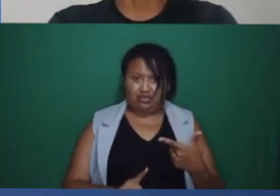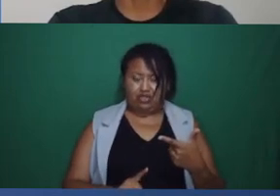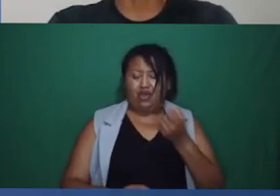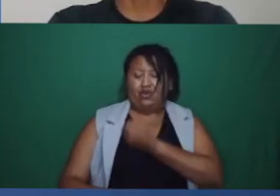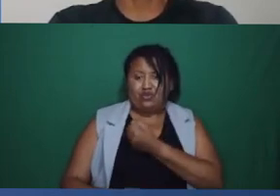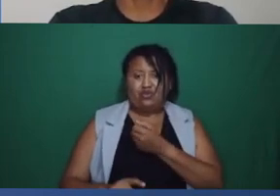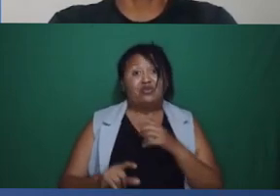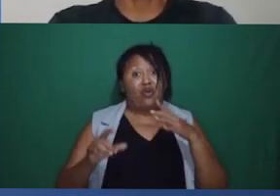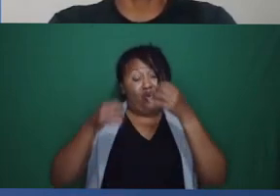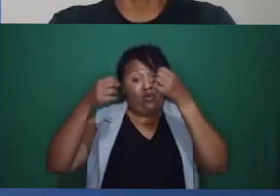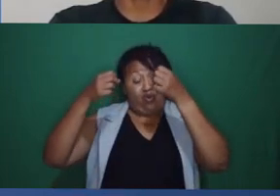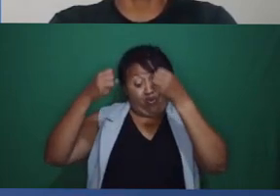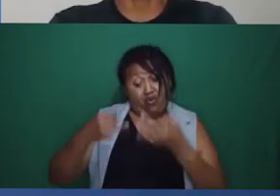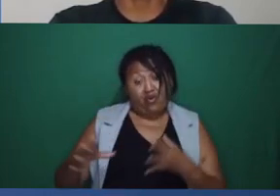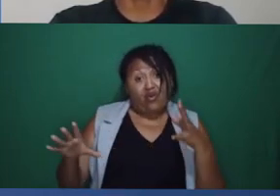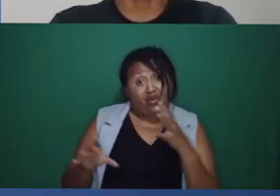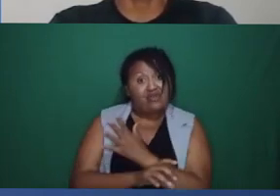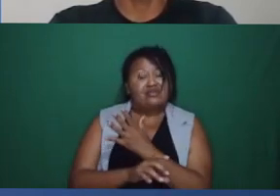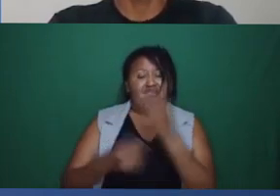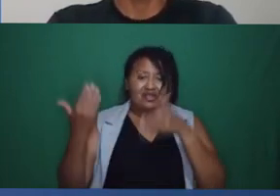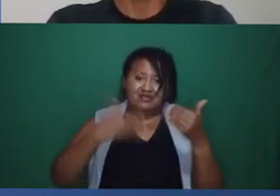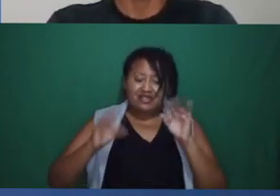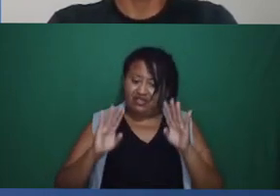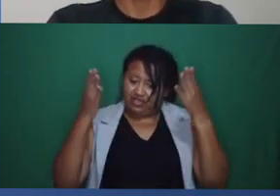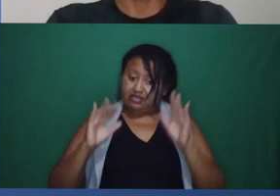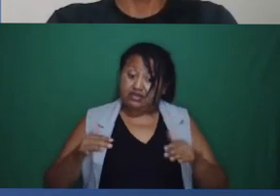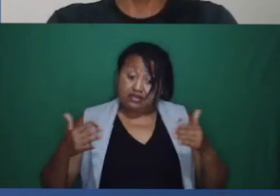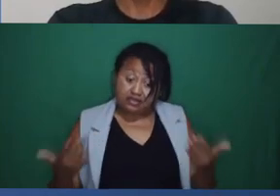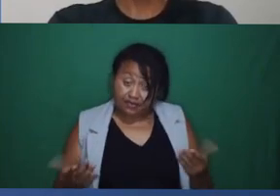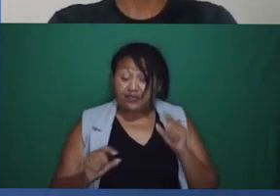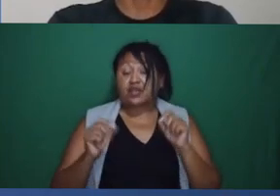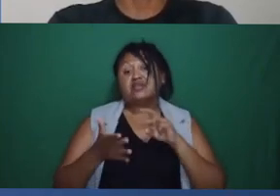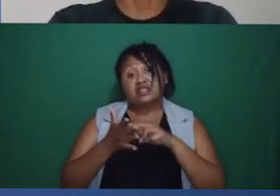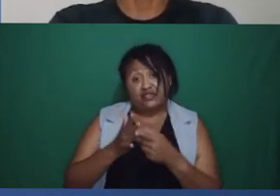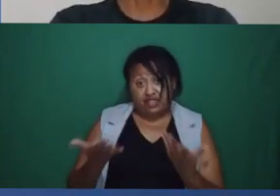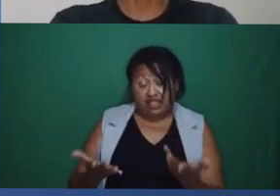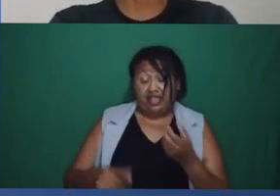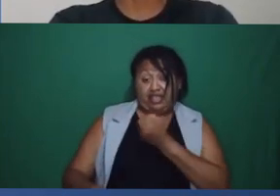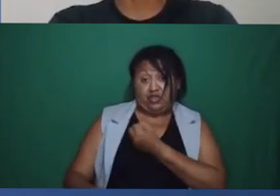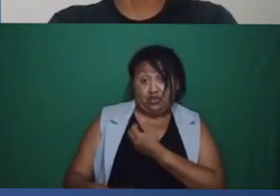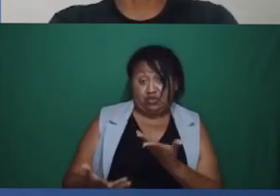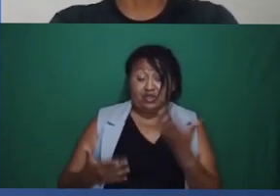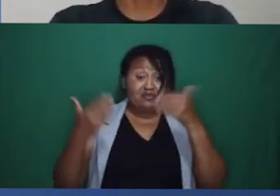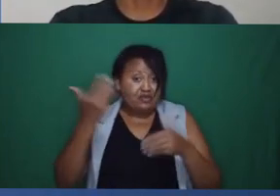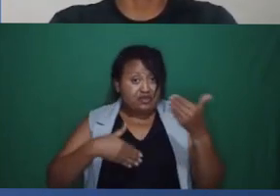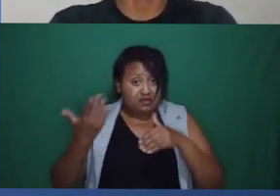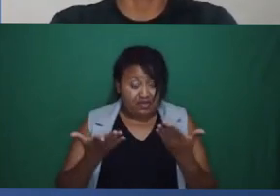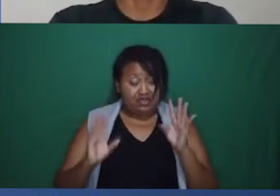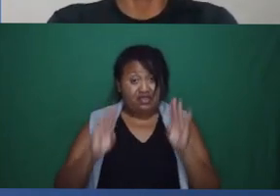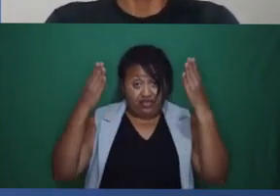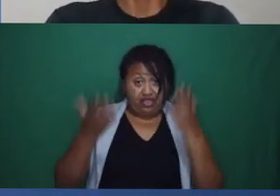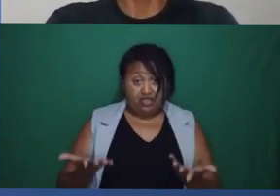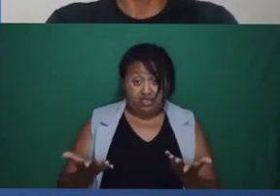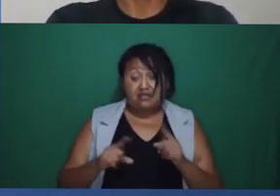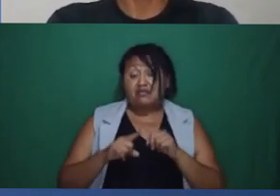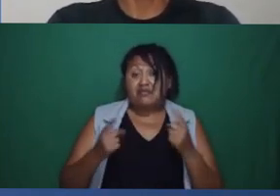o número total de participantes da festa então quer dizer que o número de participantes da festas